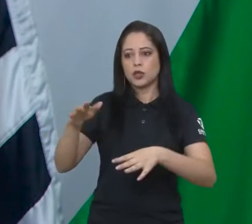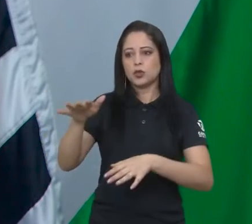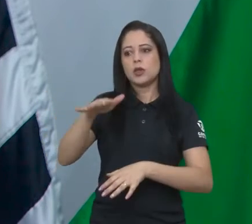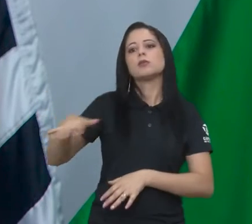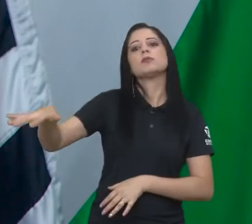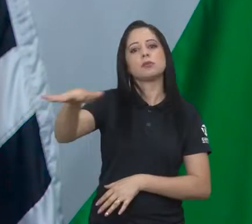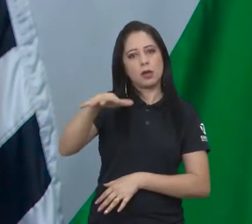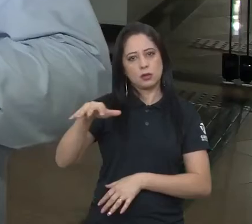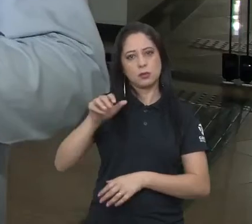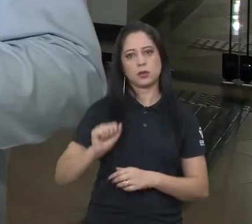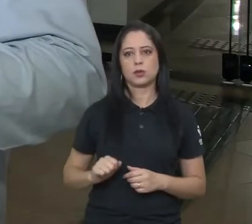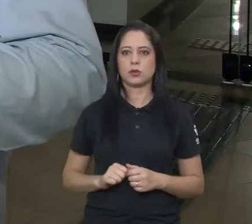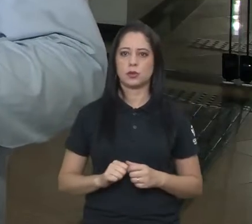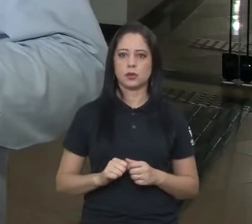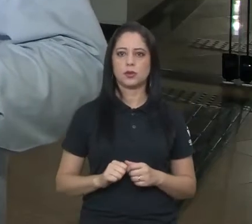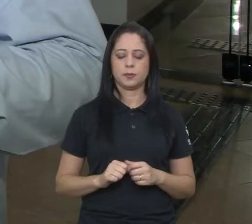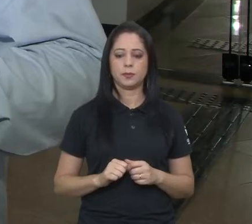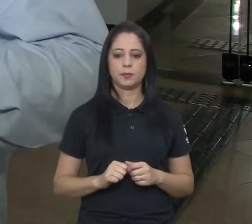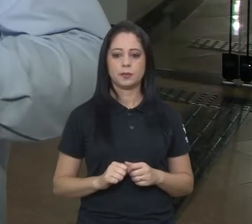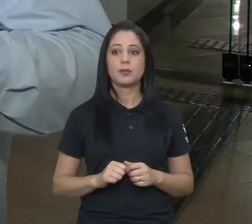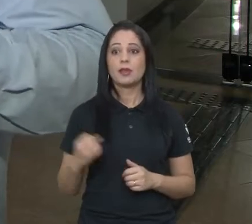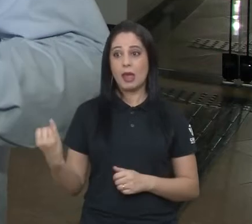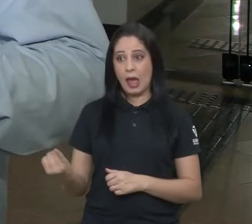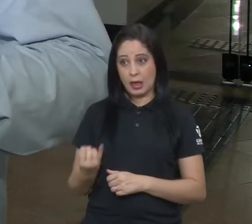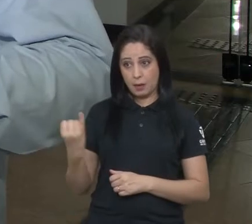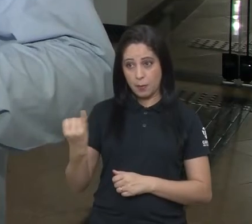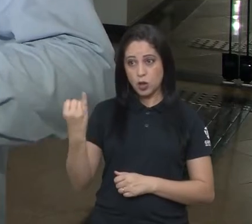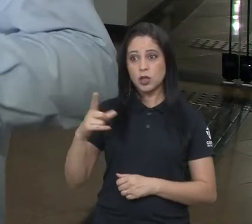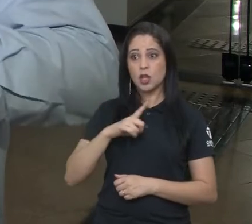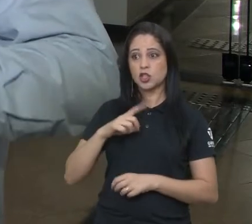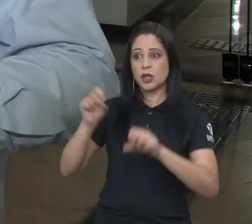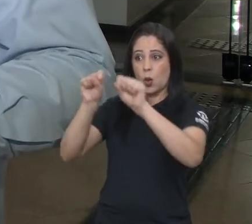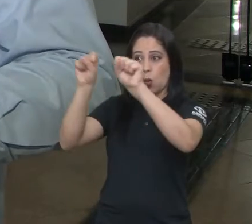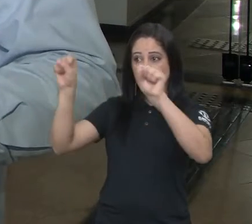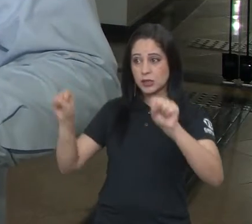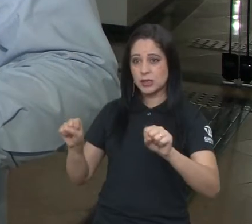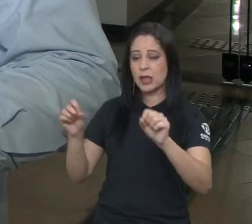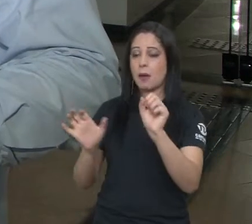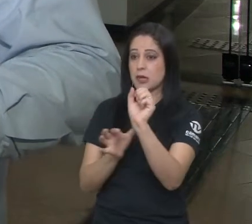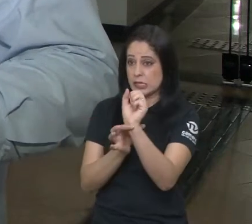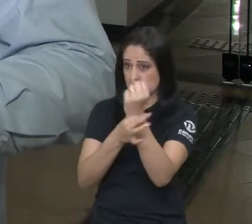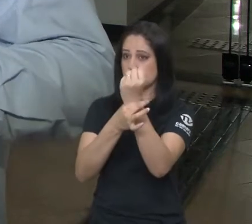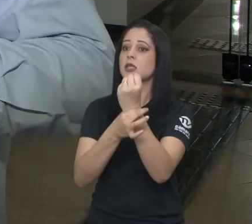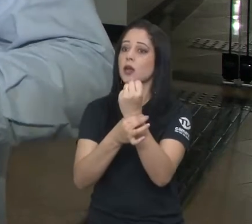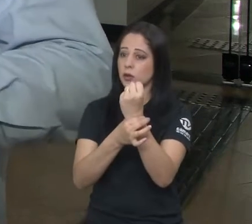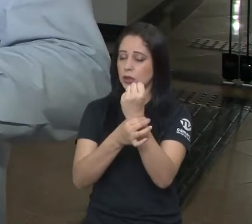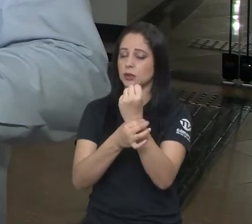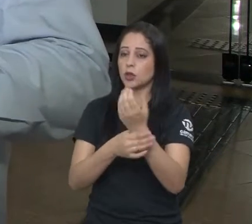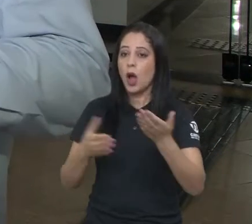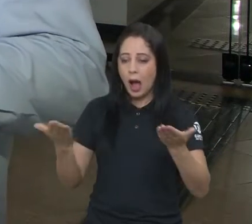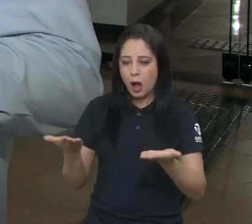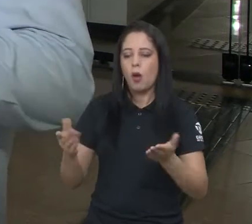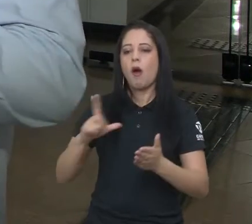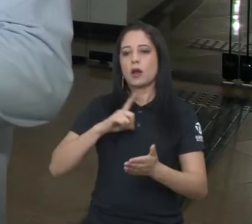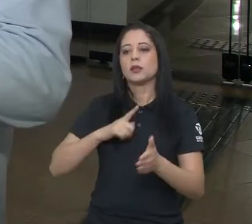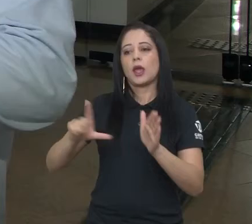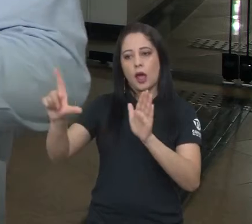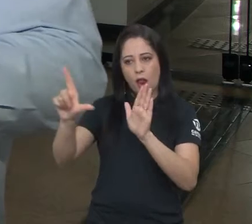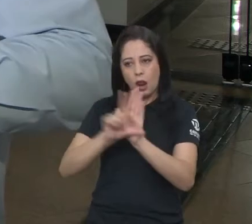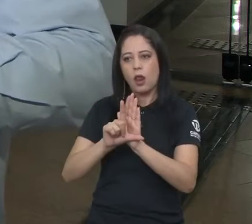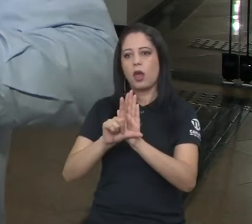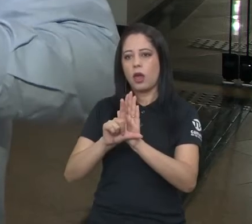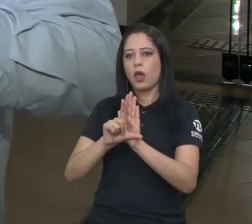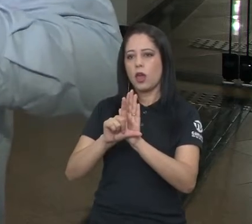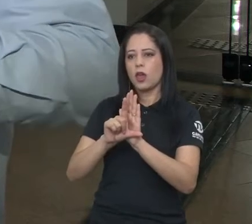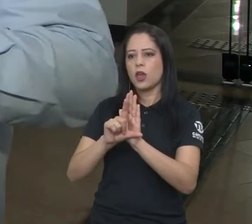prejuízos à população. É importantíssimo a gente ter um sistema de proteção. Hoje temos a ANP, né, que é a Autoridade Nacional de Proteção de